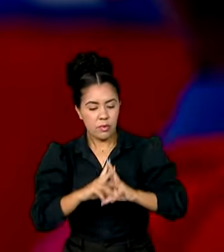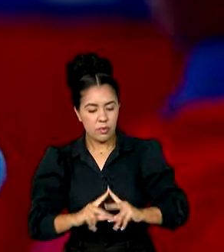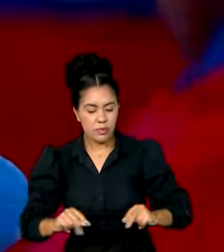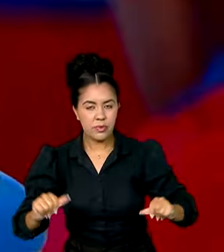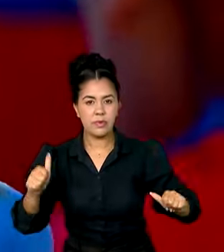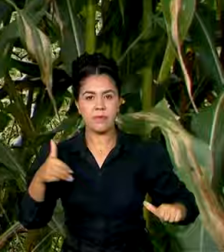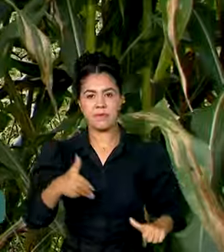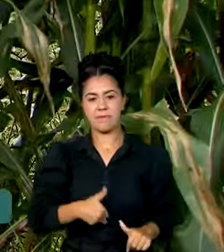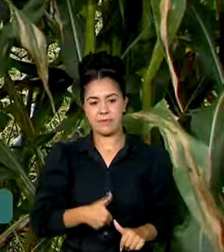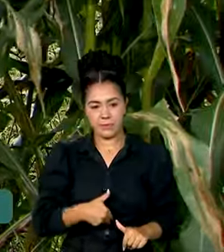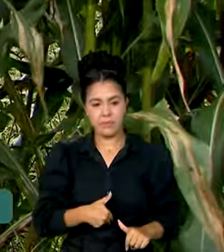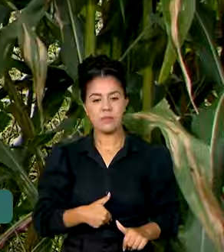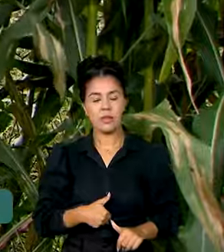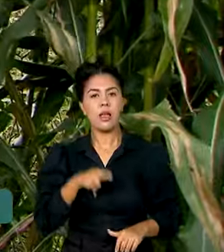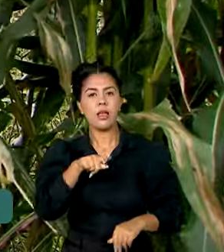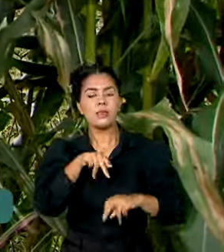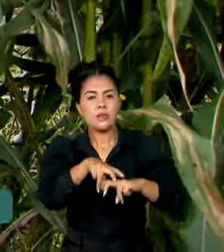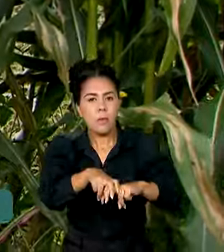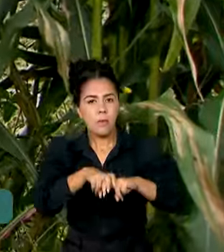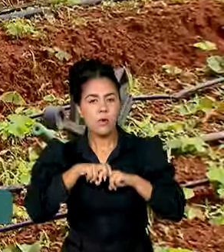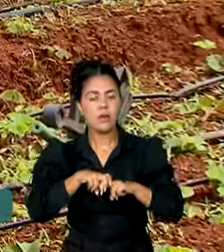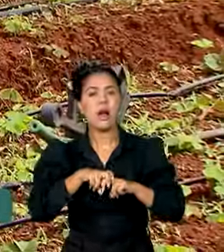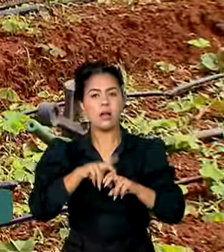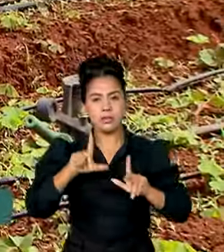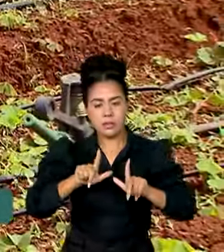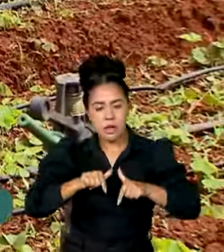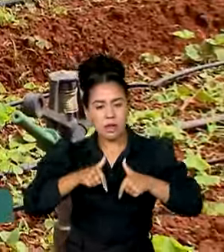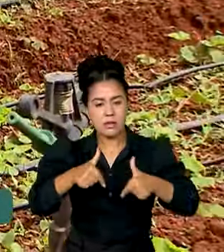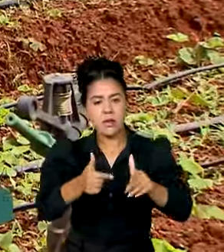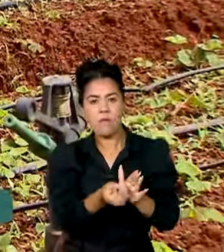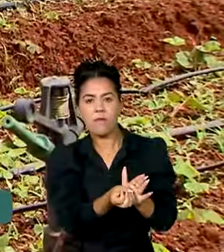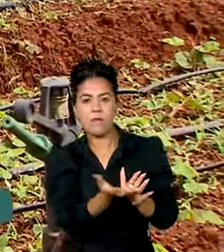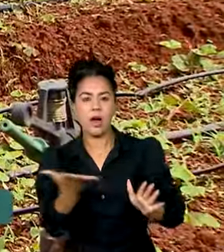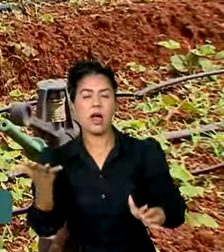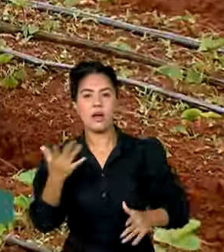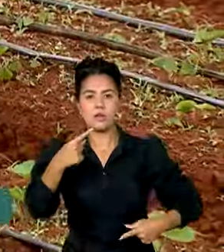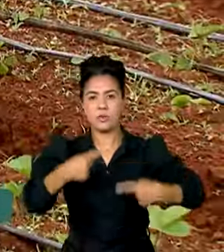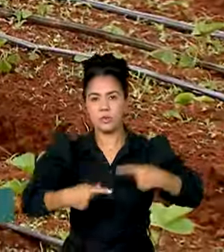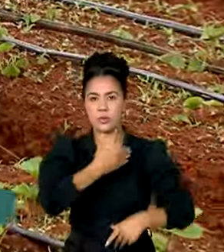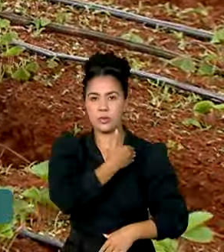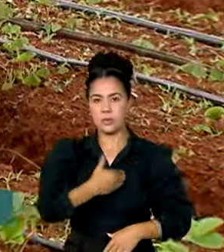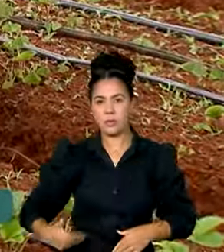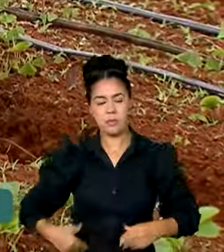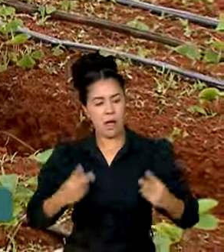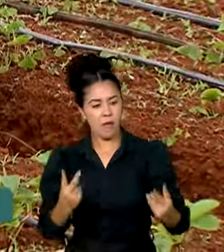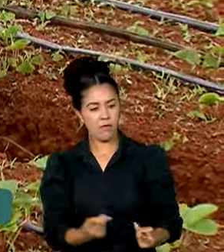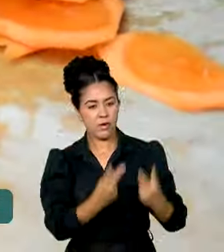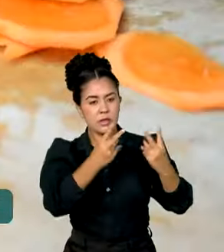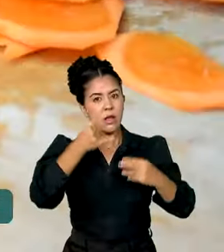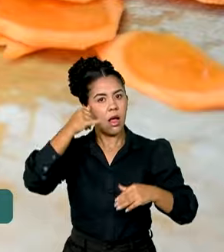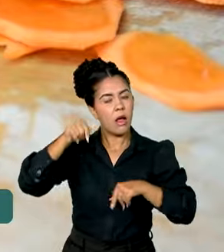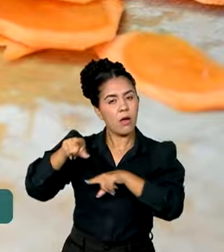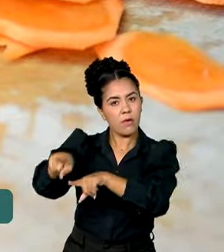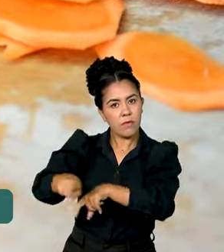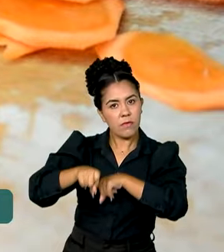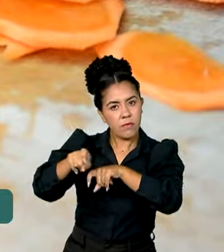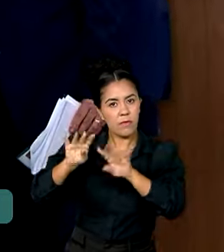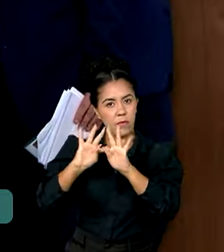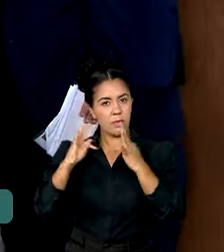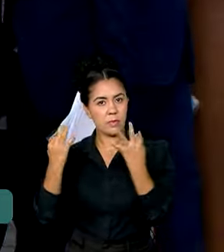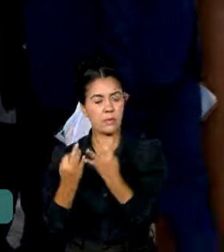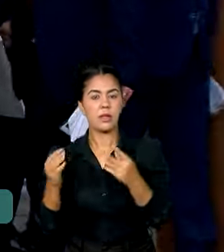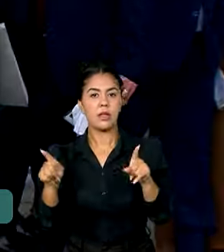recuperação reflete o impacto de políticas públicas voltadas para a valorização da Agricultura Familiar e o combate à